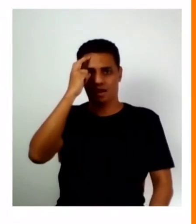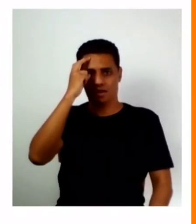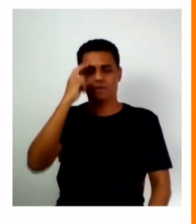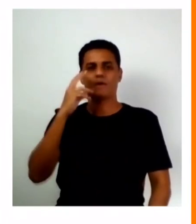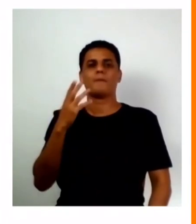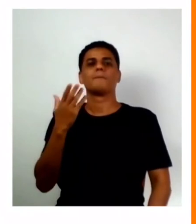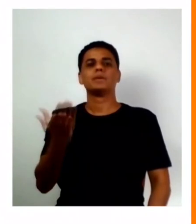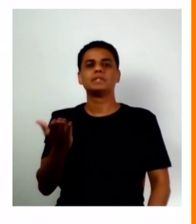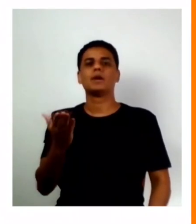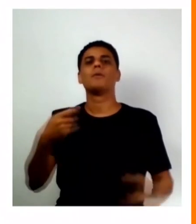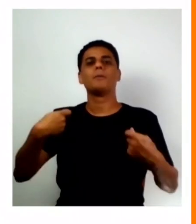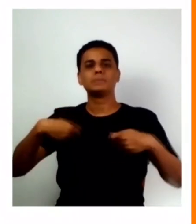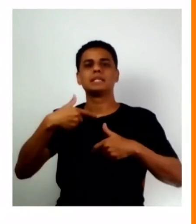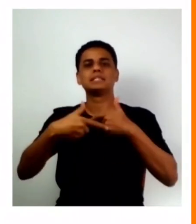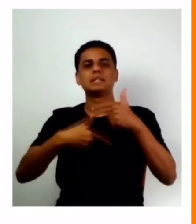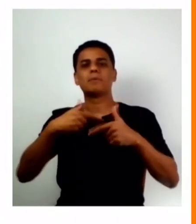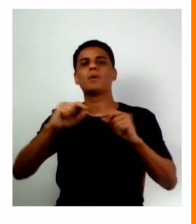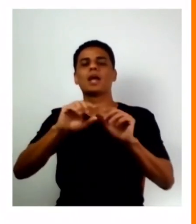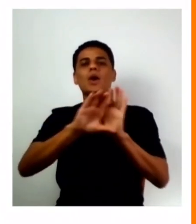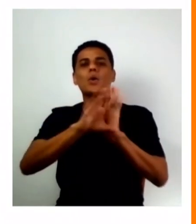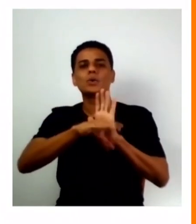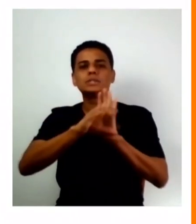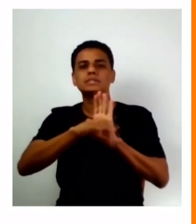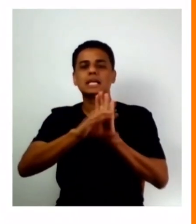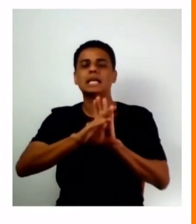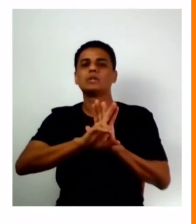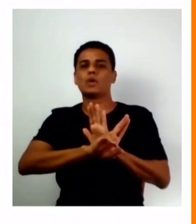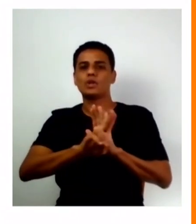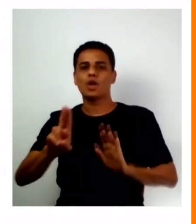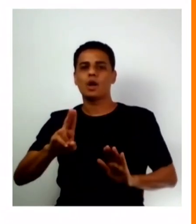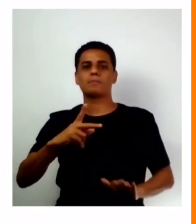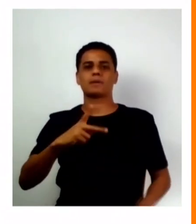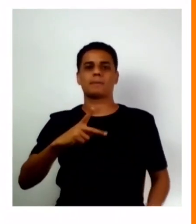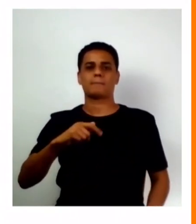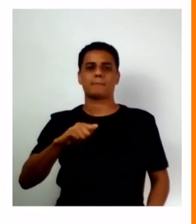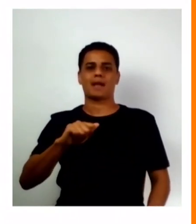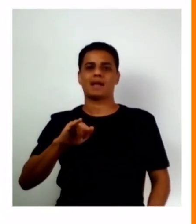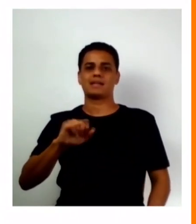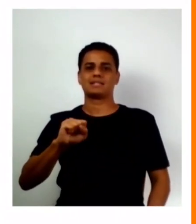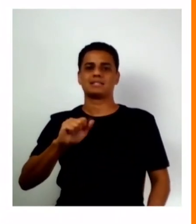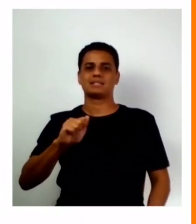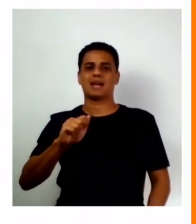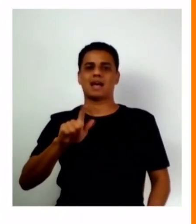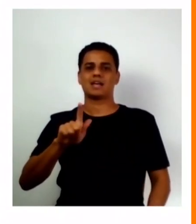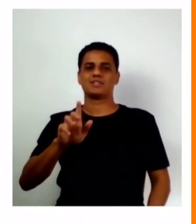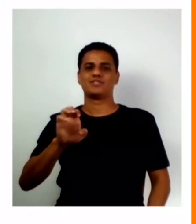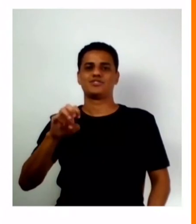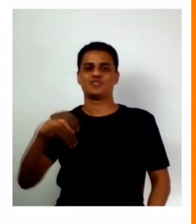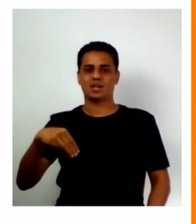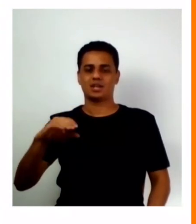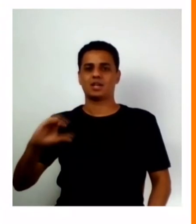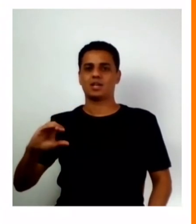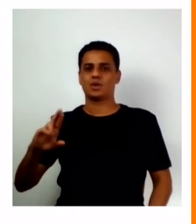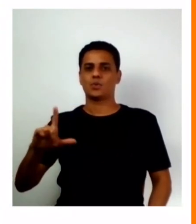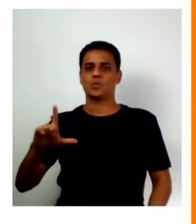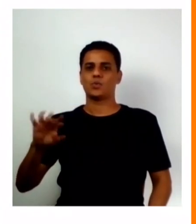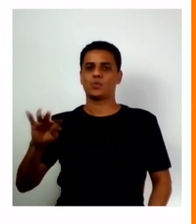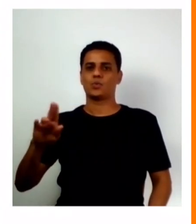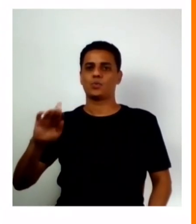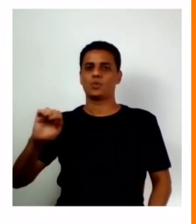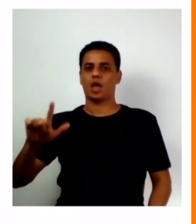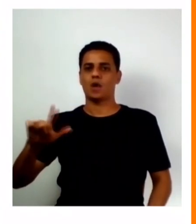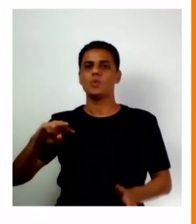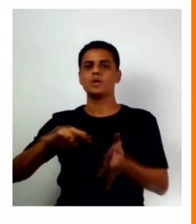neste conceito de paisagem cultural, como uma coisa a proteger, proteger paisagens